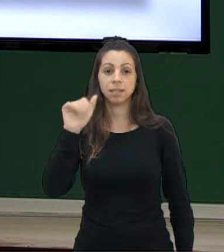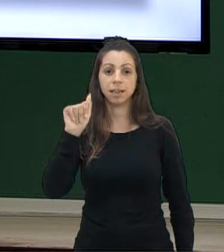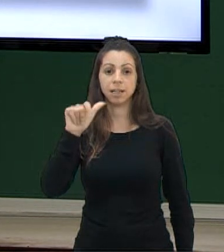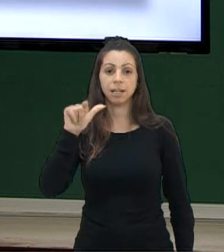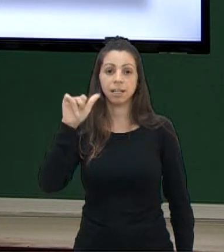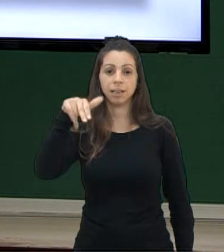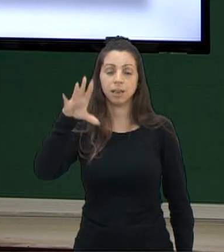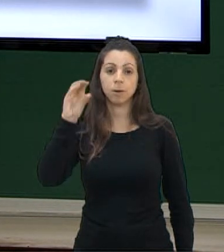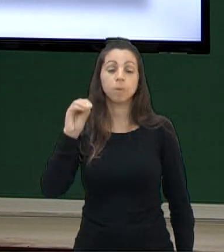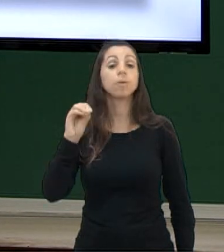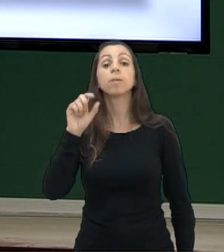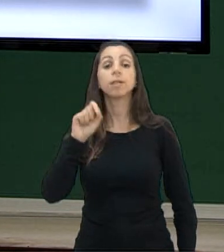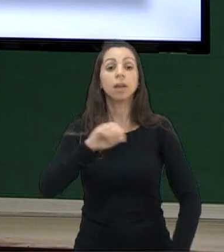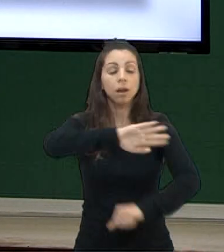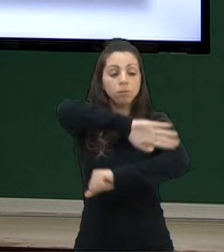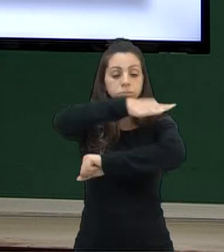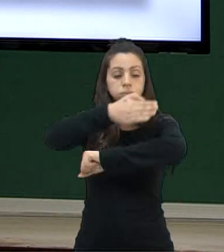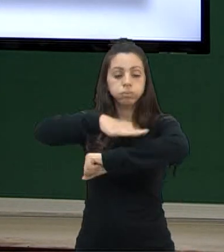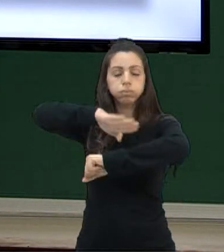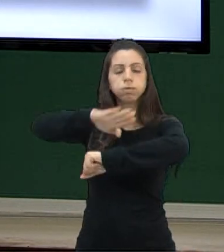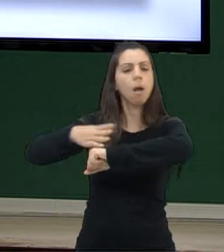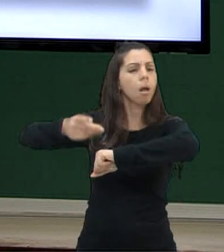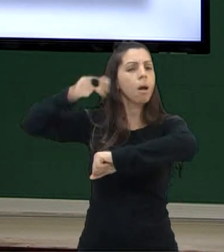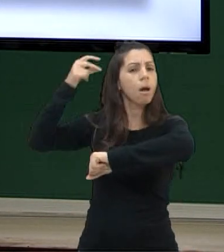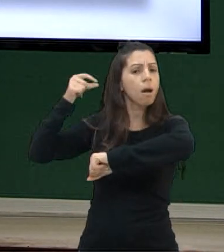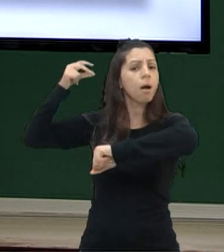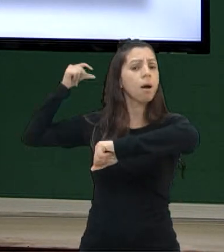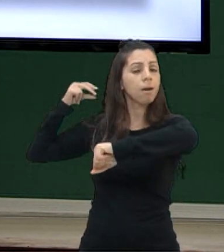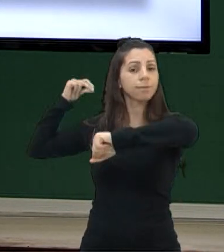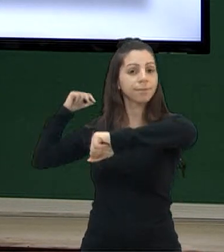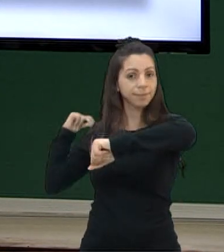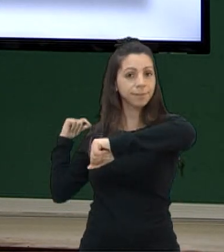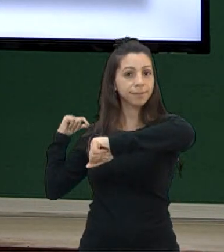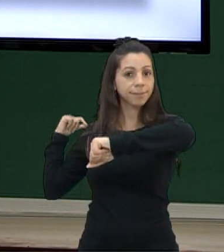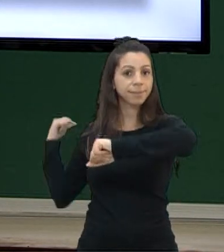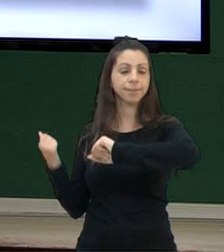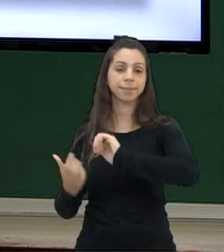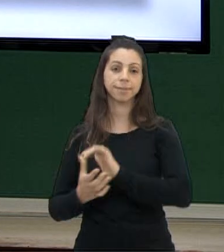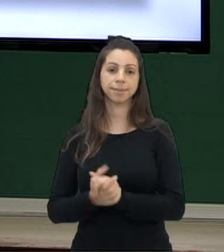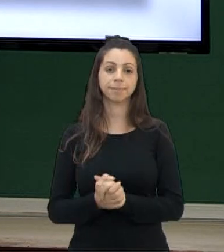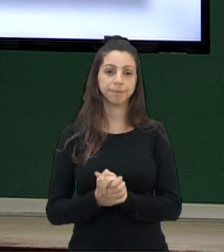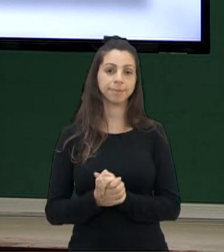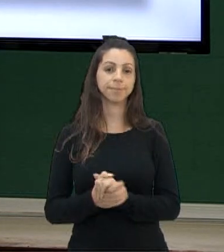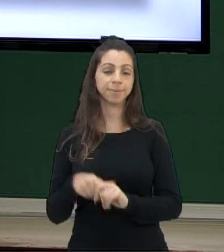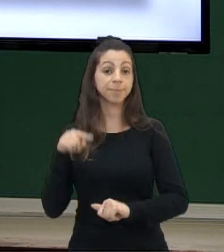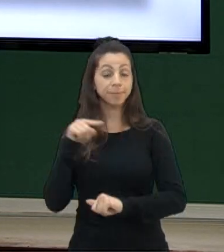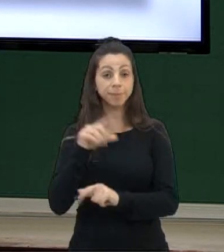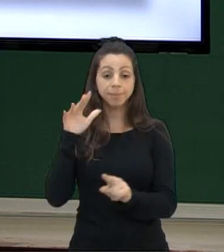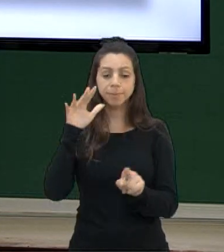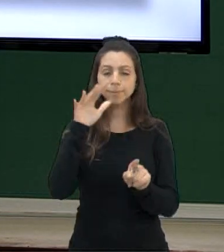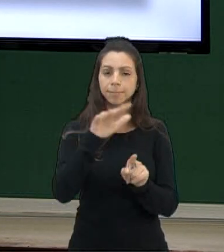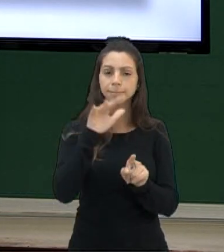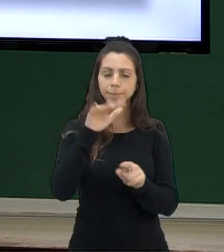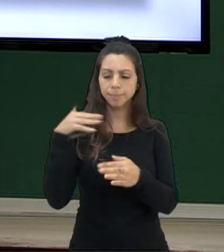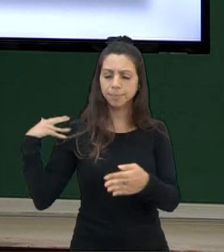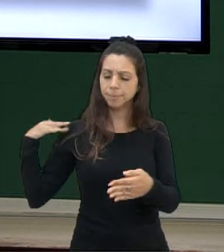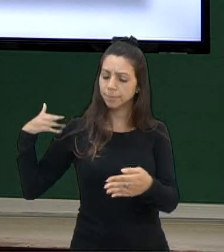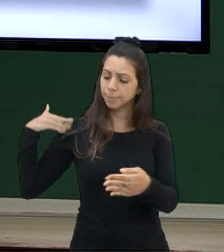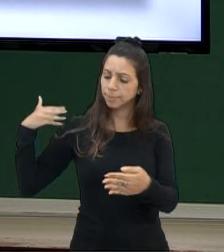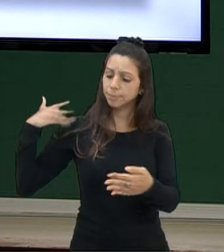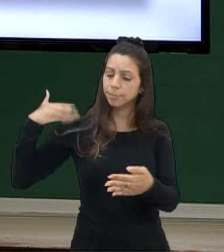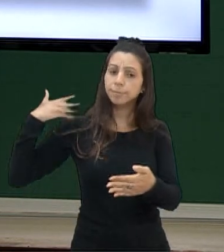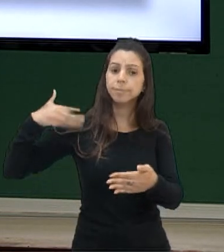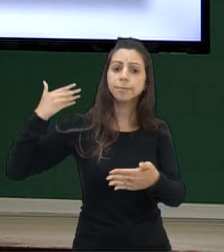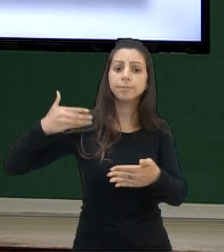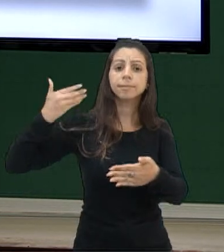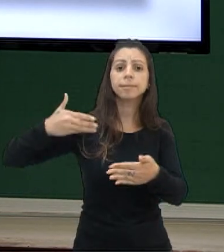que nós temos no nosso planeta. E são essas formas de relevo que sofreram durante muito